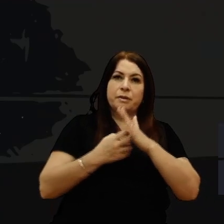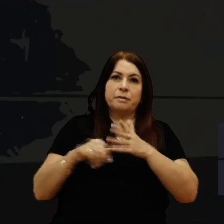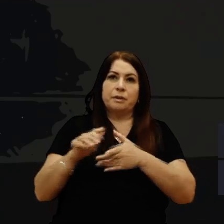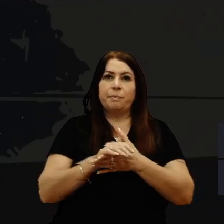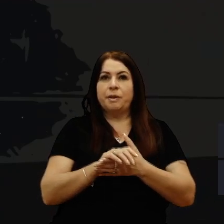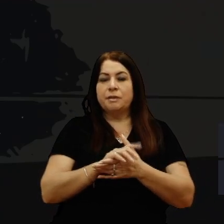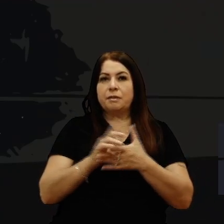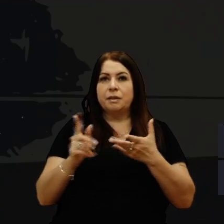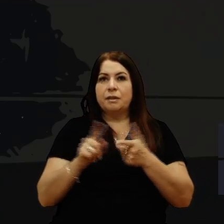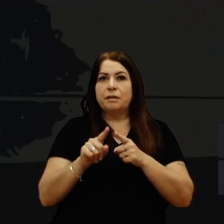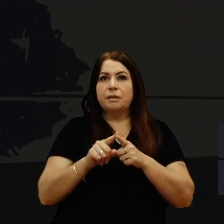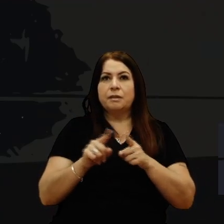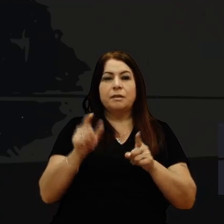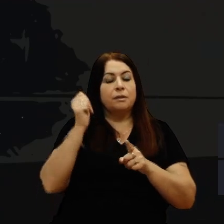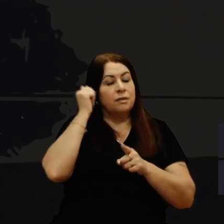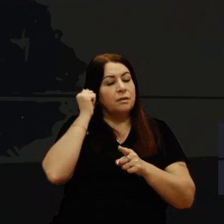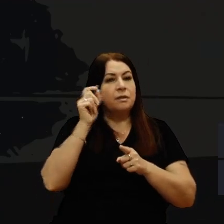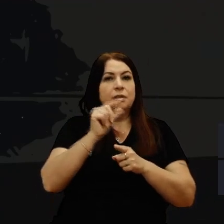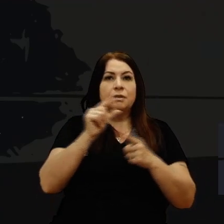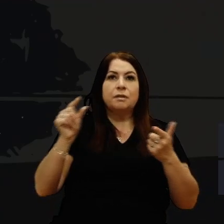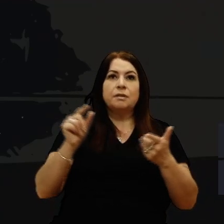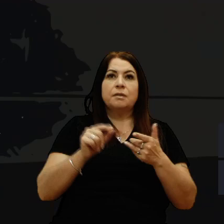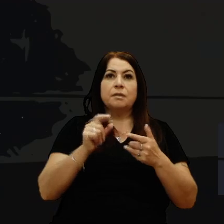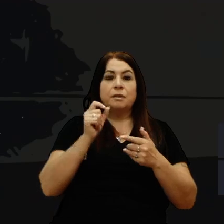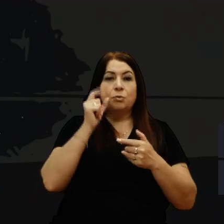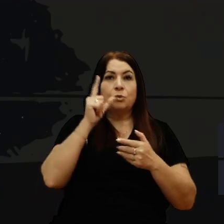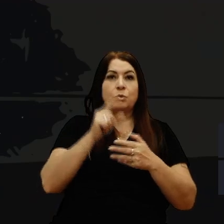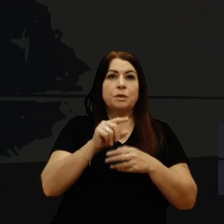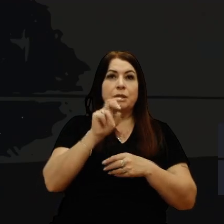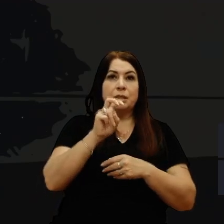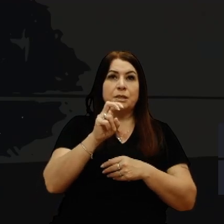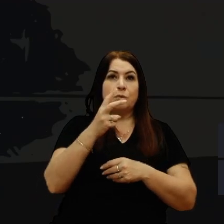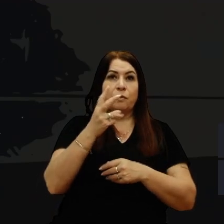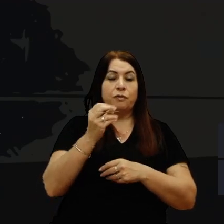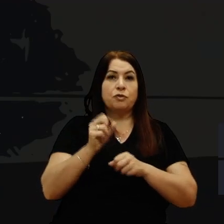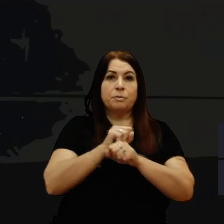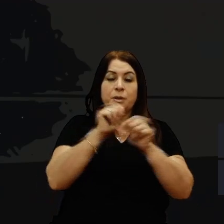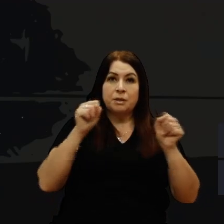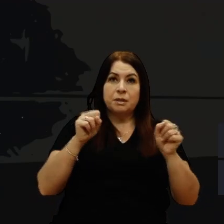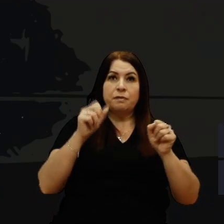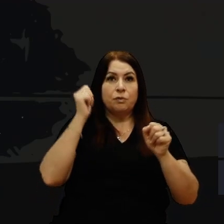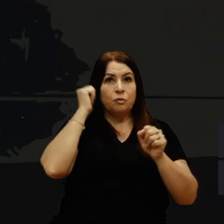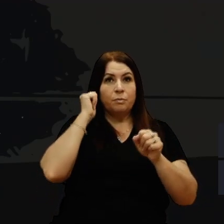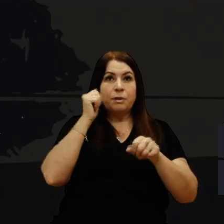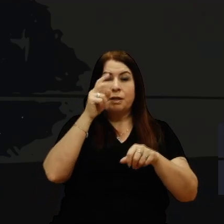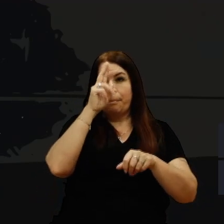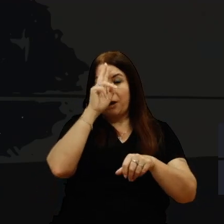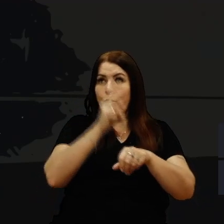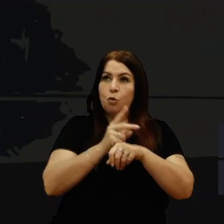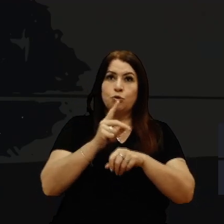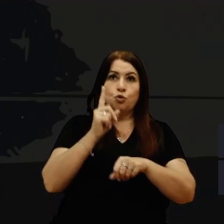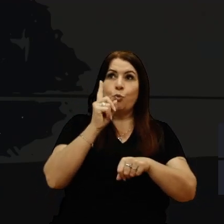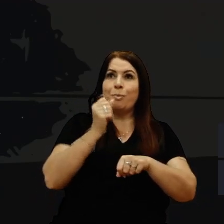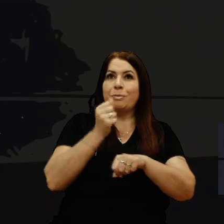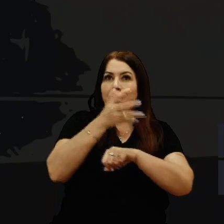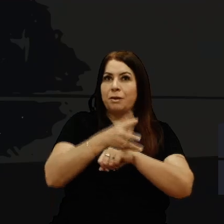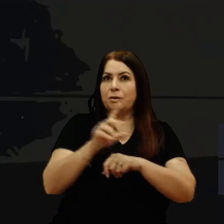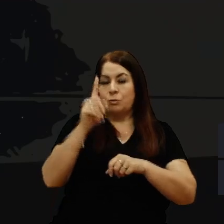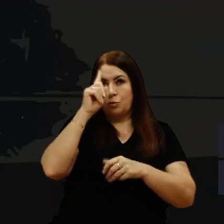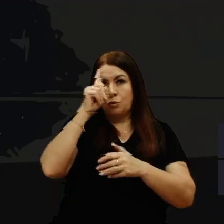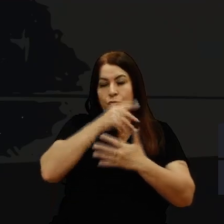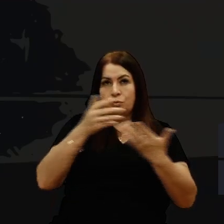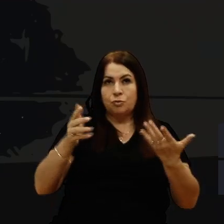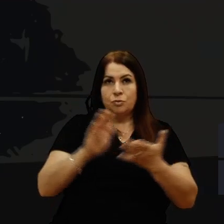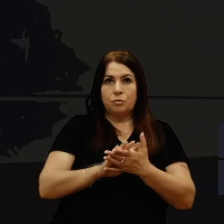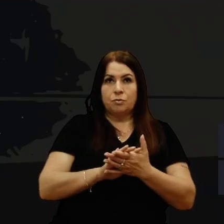gente, dormir é bem pouco, viu? Meu despertador é 5h20 da manhã e vou dormir meia-noite, 1h todos os dias. Por quê? Porque o